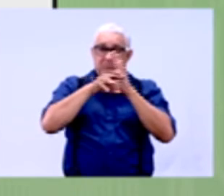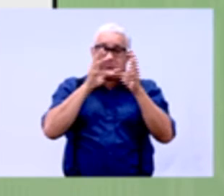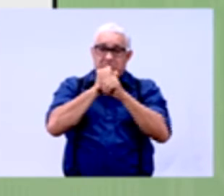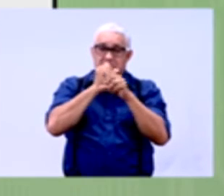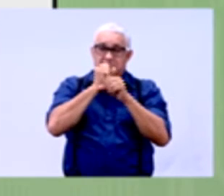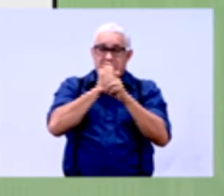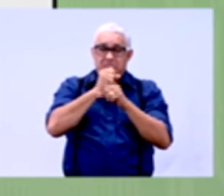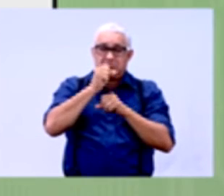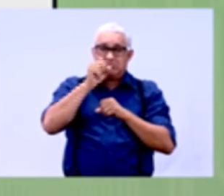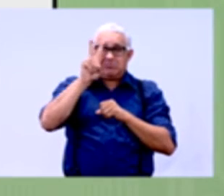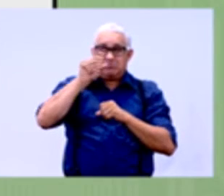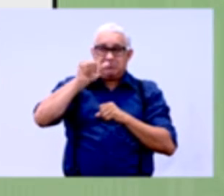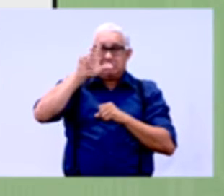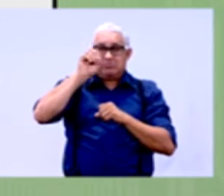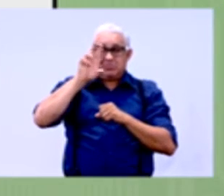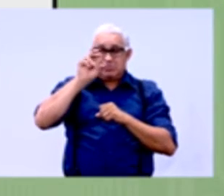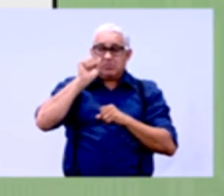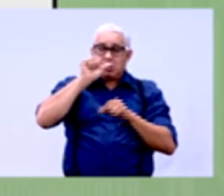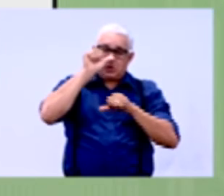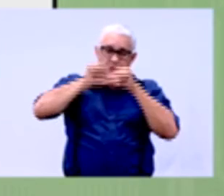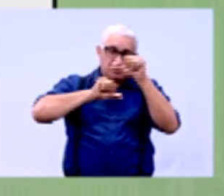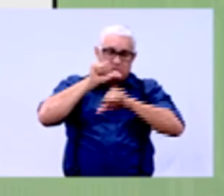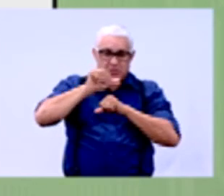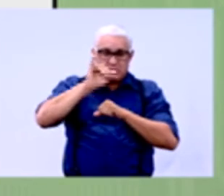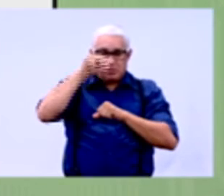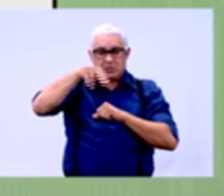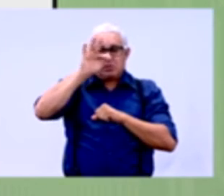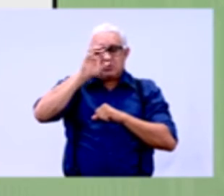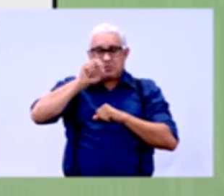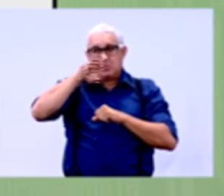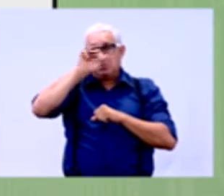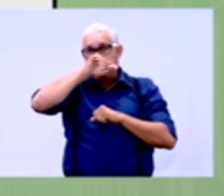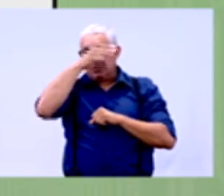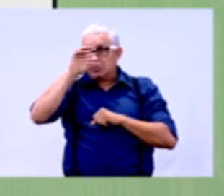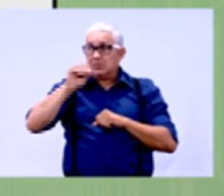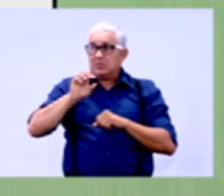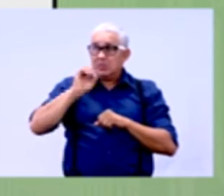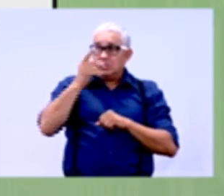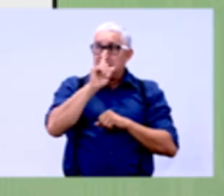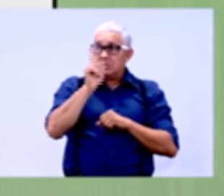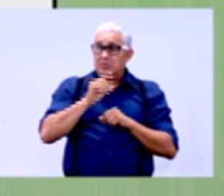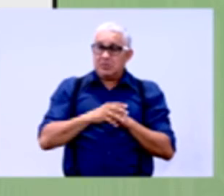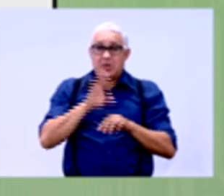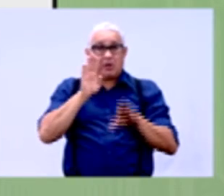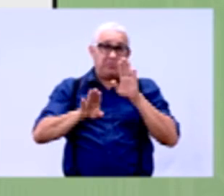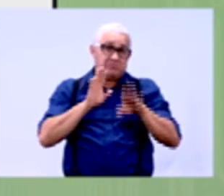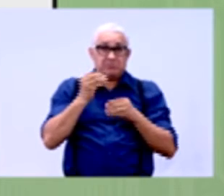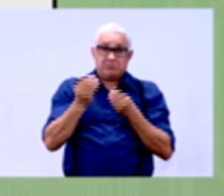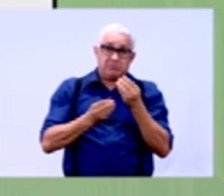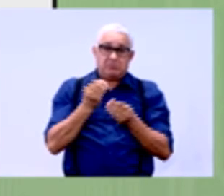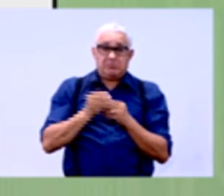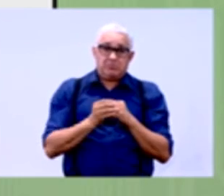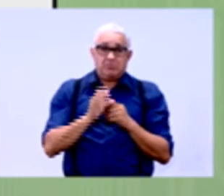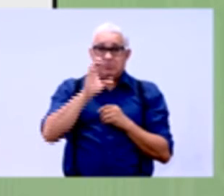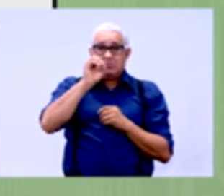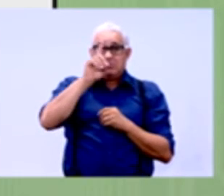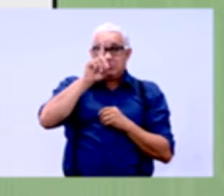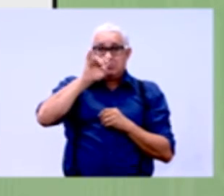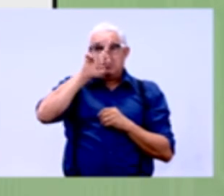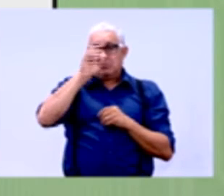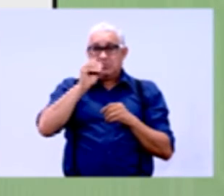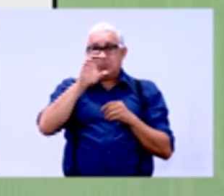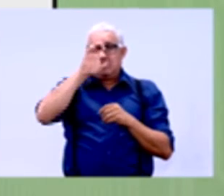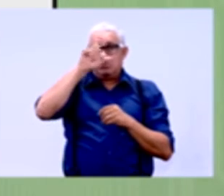aqui pode estar mudando o estado da informação ou não. Aí vai depender de como está codificada a nossa